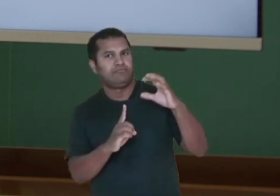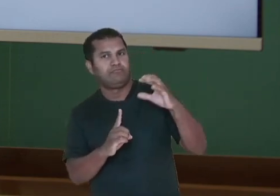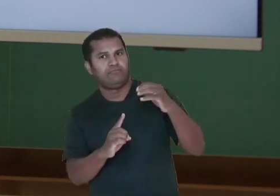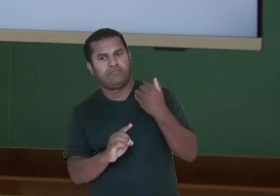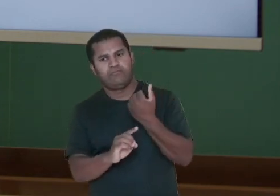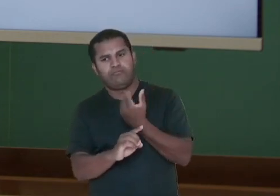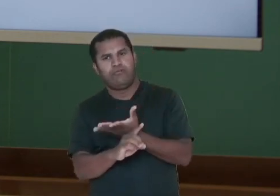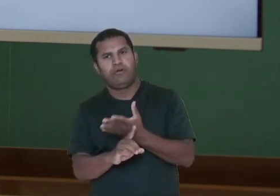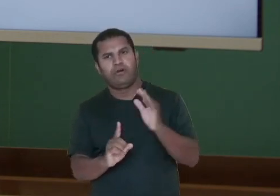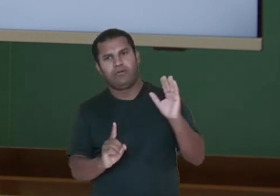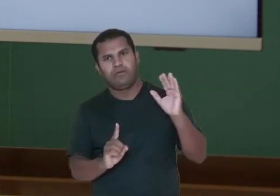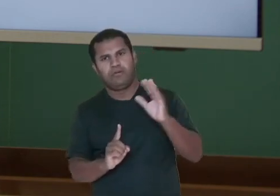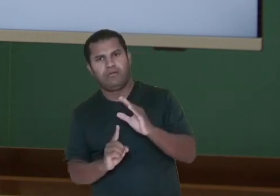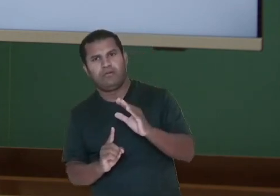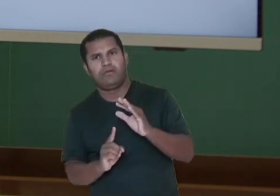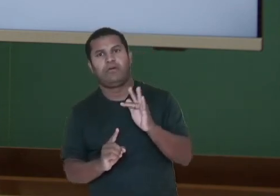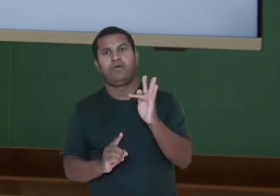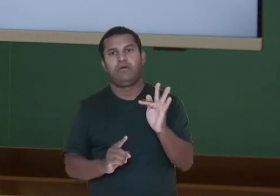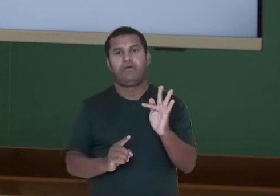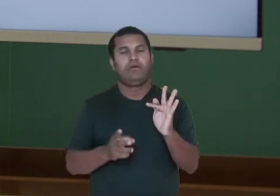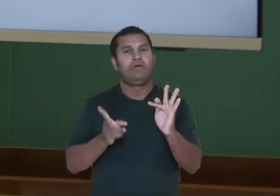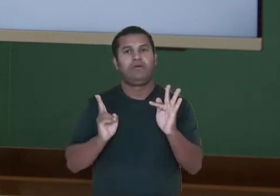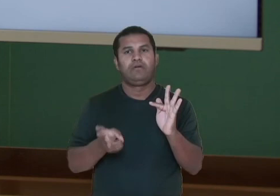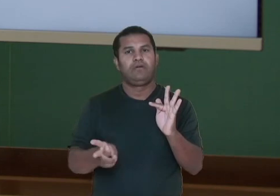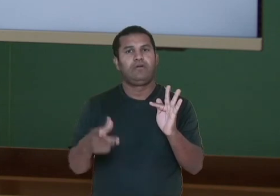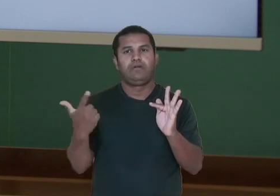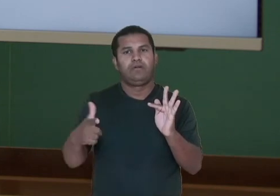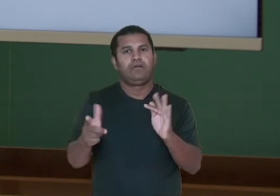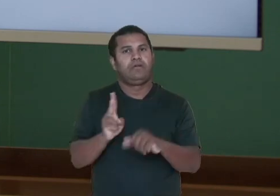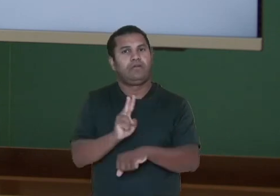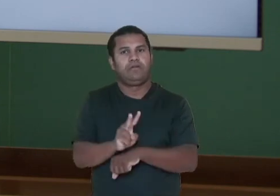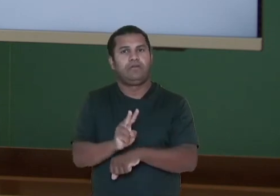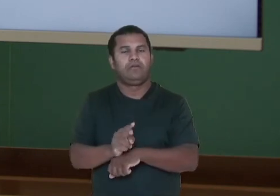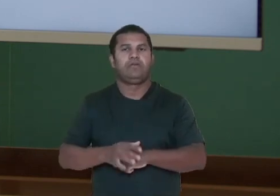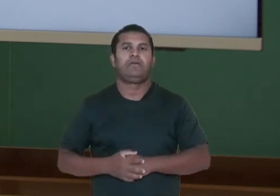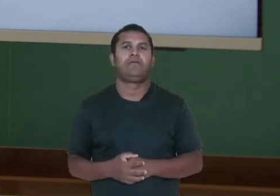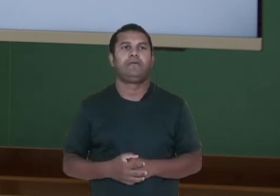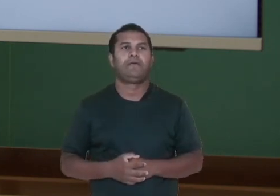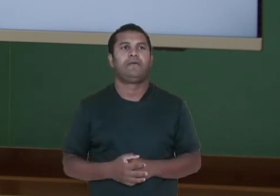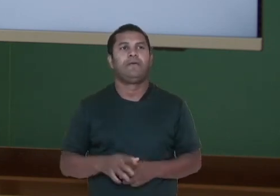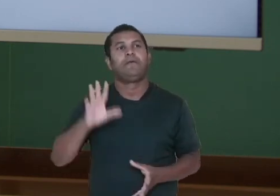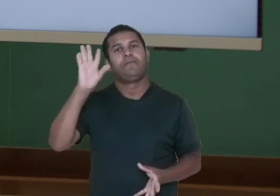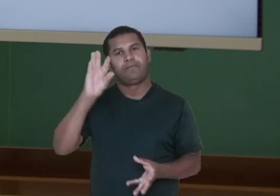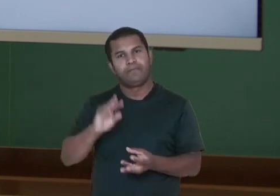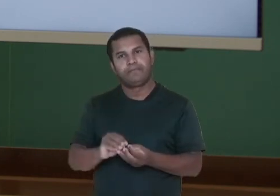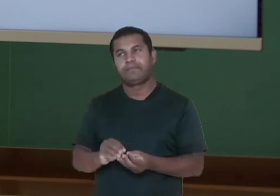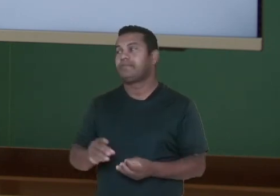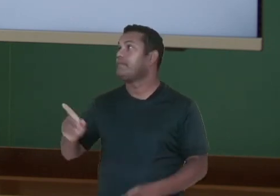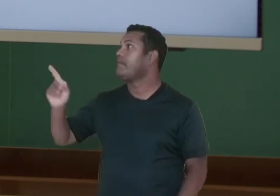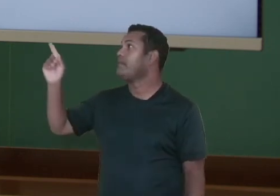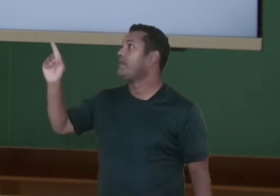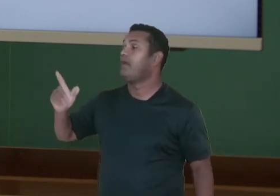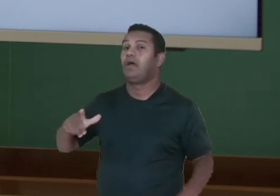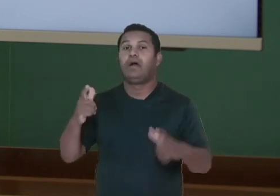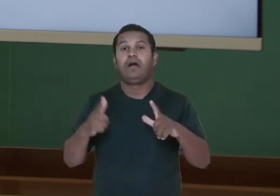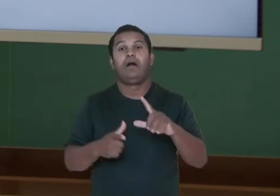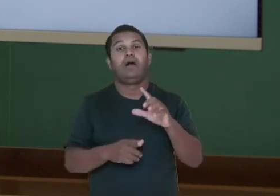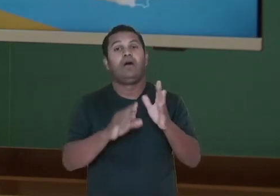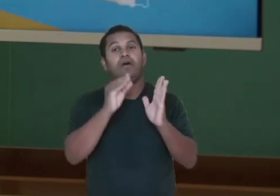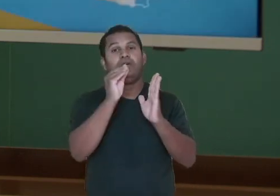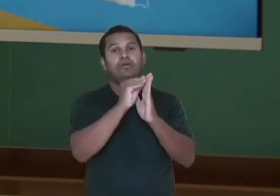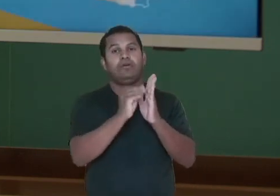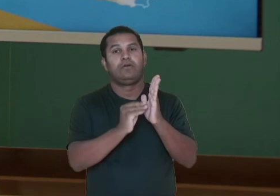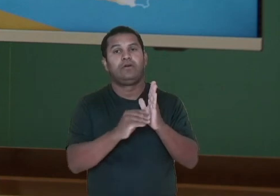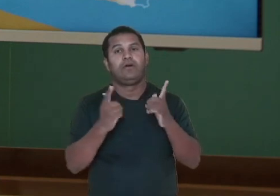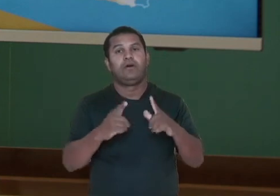quando existe o princípio de conservação da quantidade de movimento. Ok? Então, aqui estão as nossas referências e eu